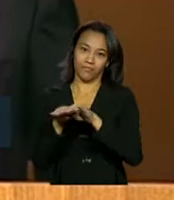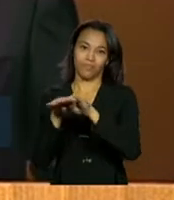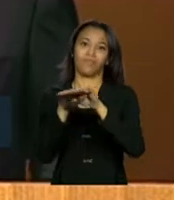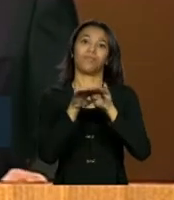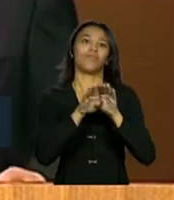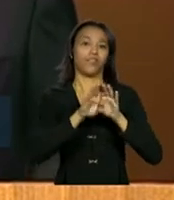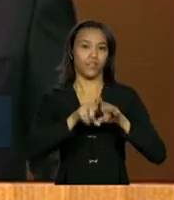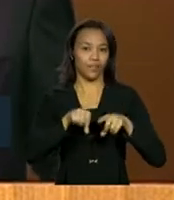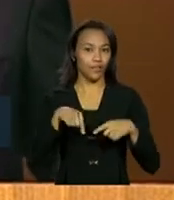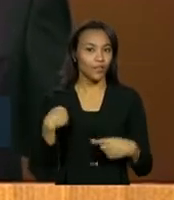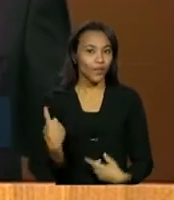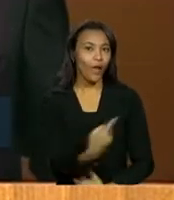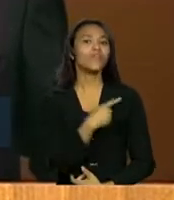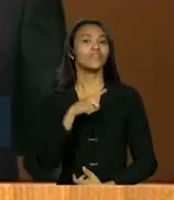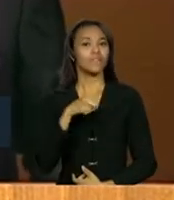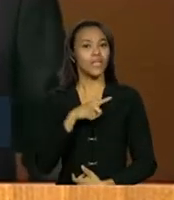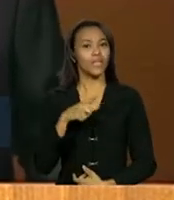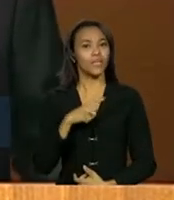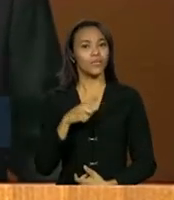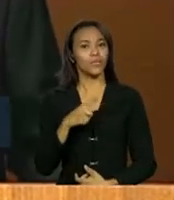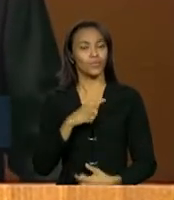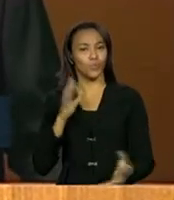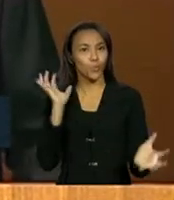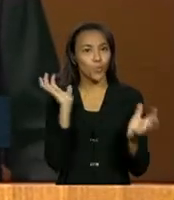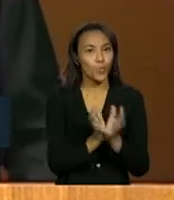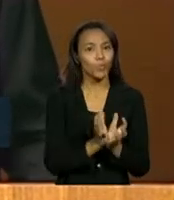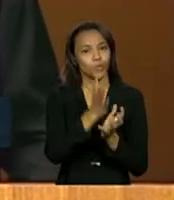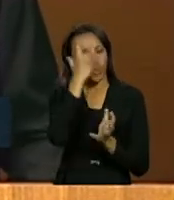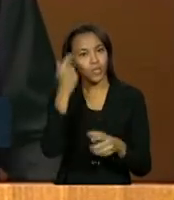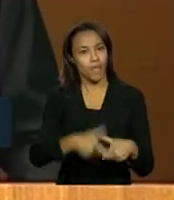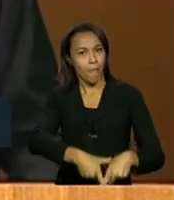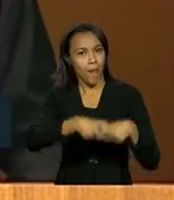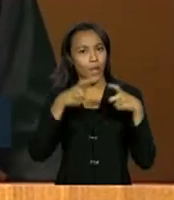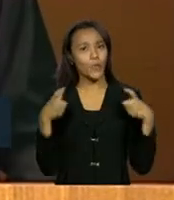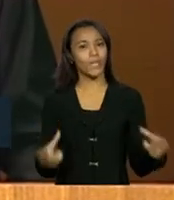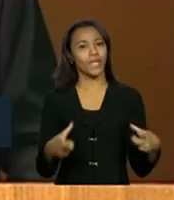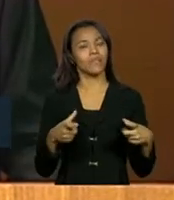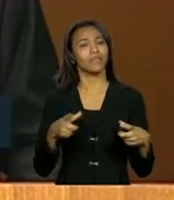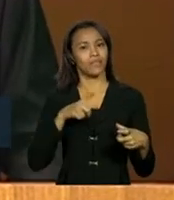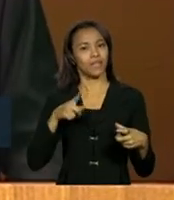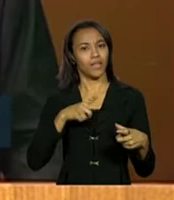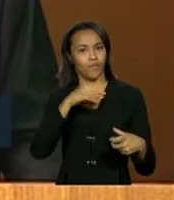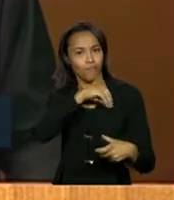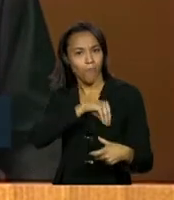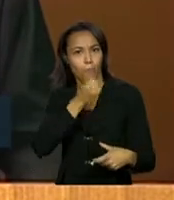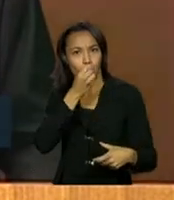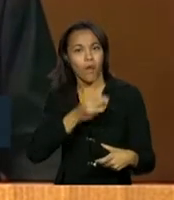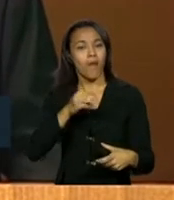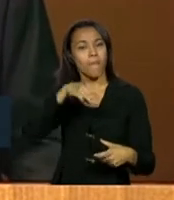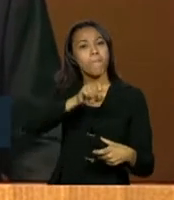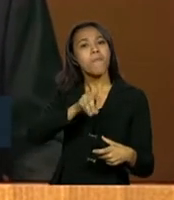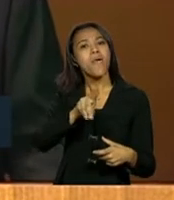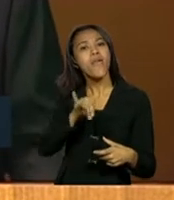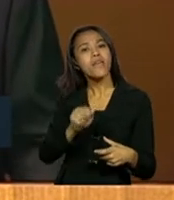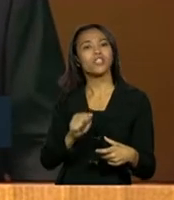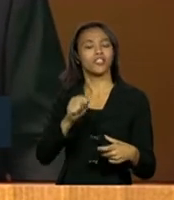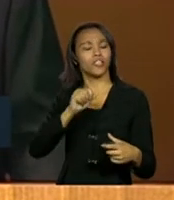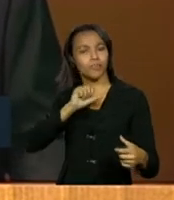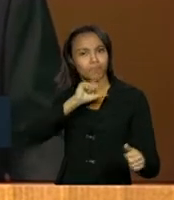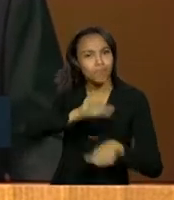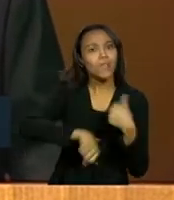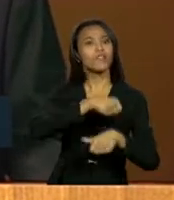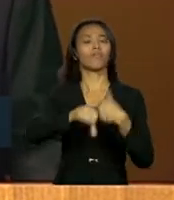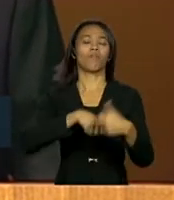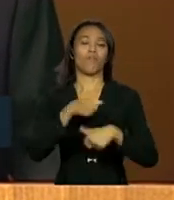tenhamos uma classe média capaz de nos permitir transformar em